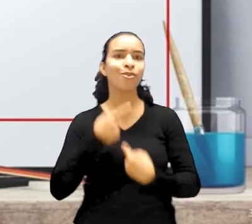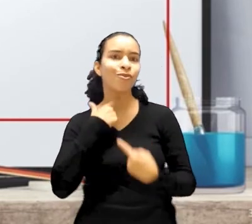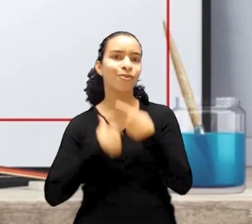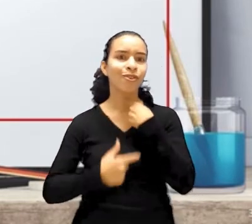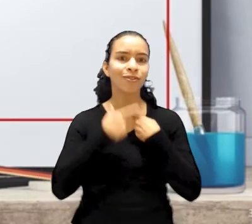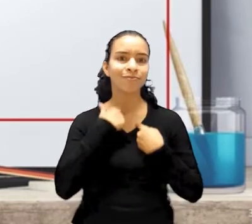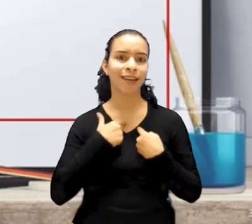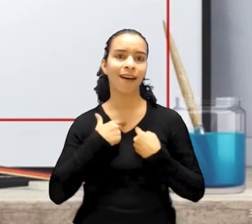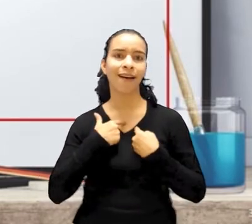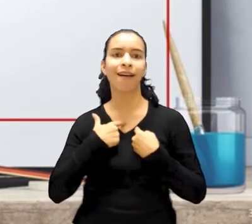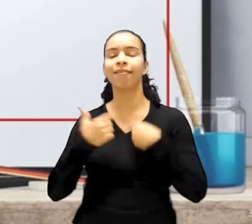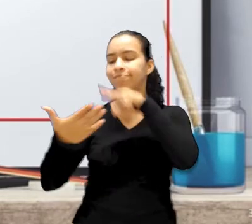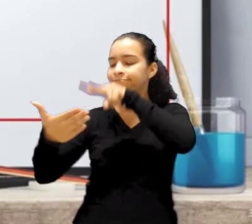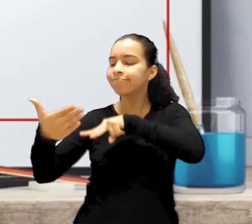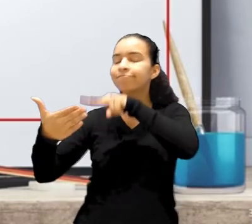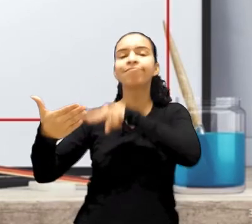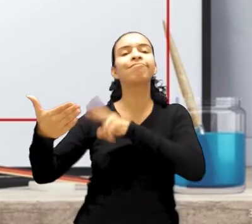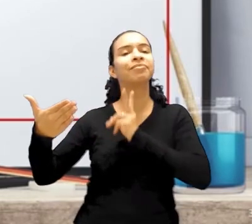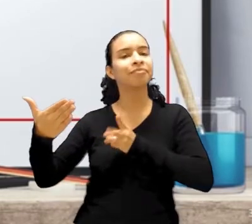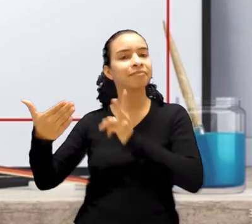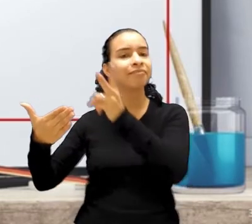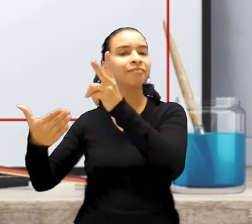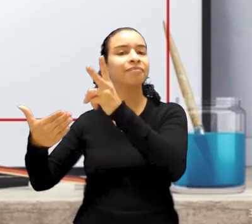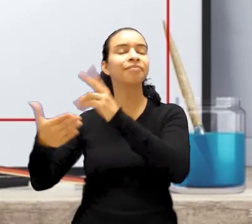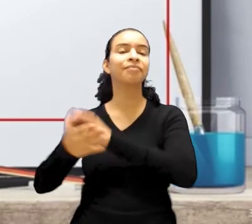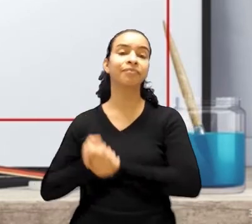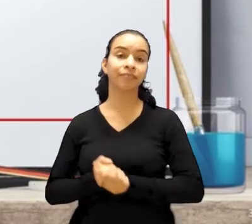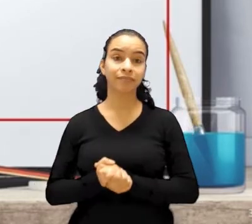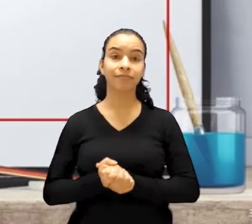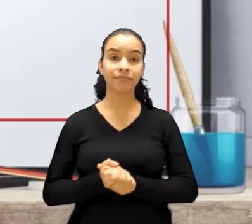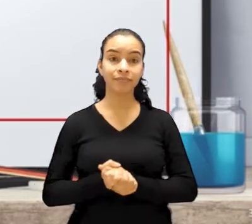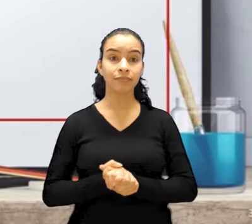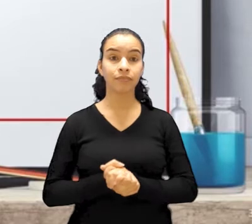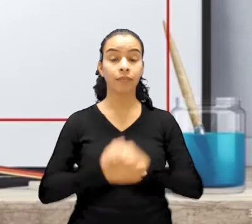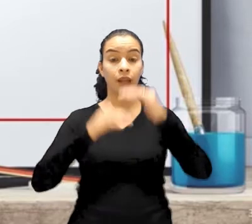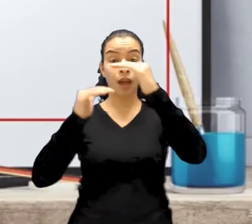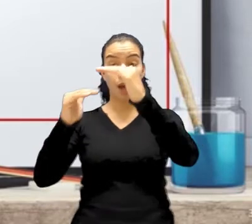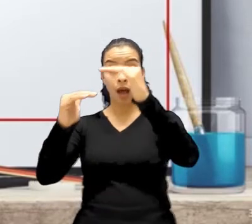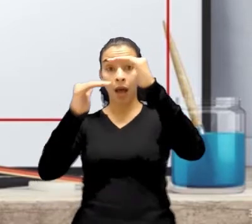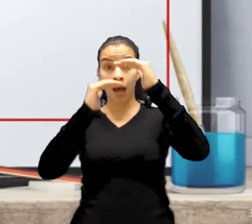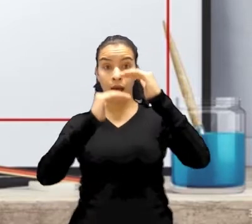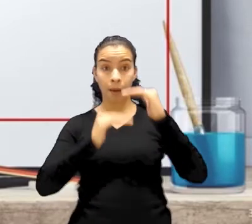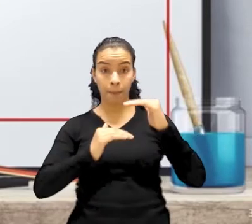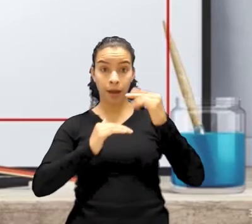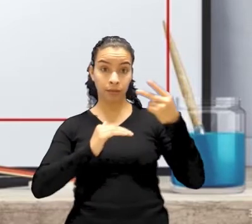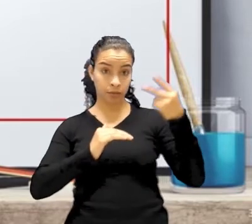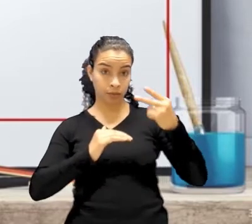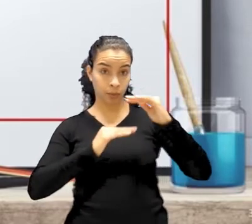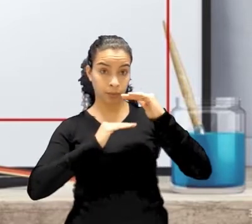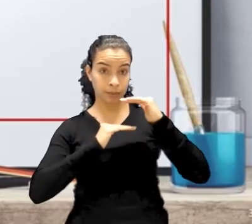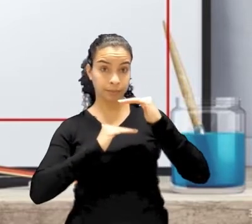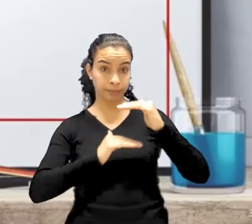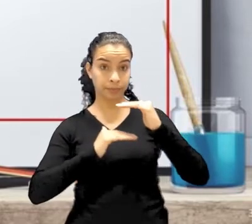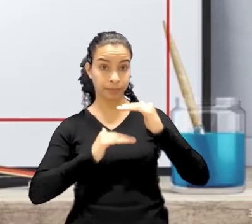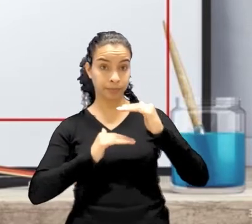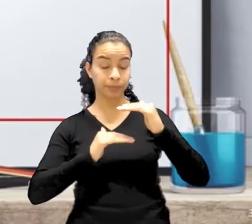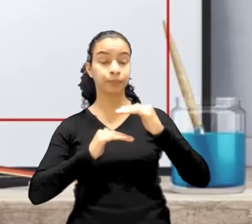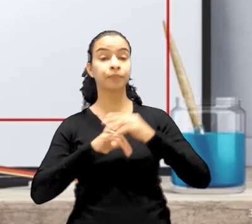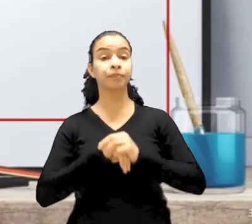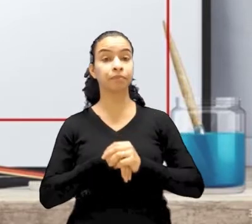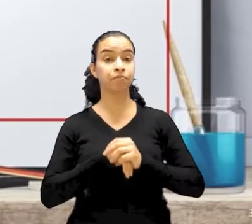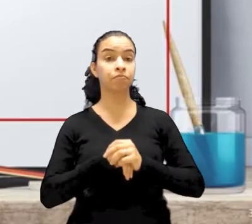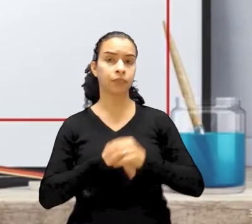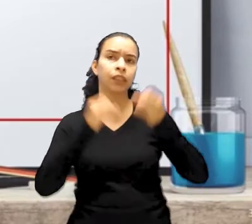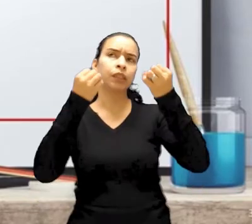que determinada coisa acontece. No desenvolvimento, né, nos parágrafos seguintes,